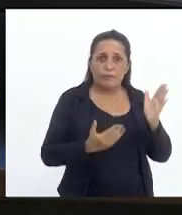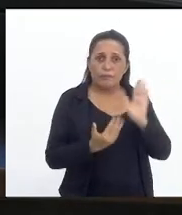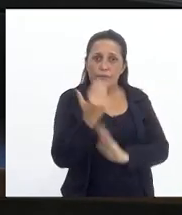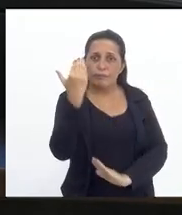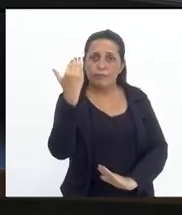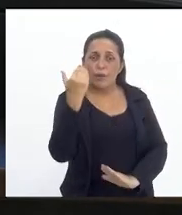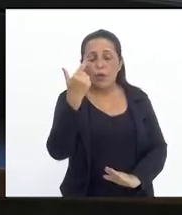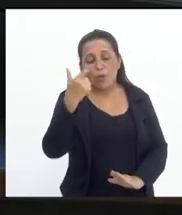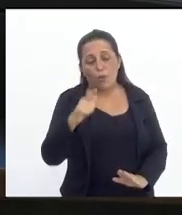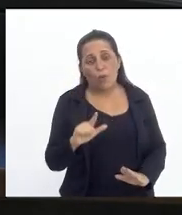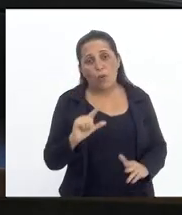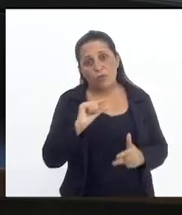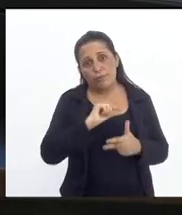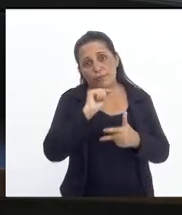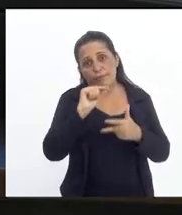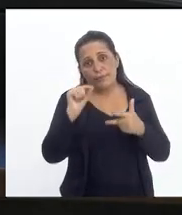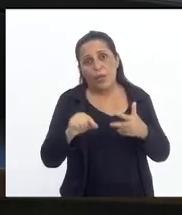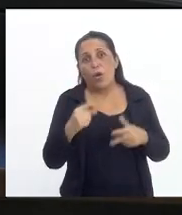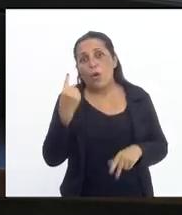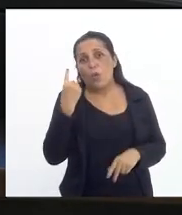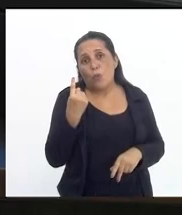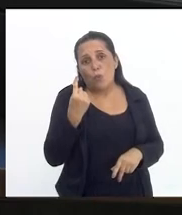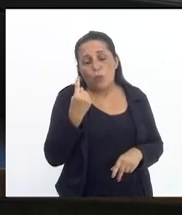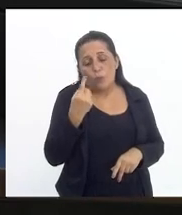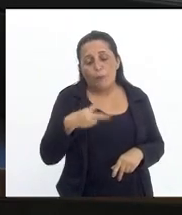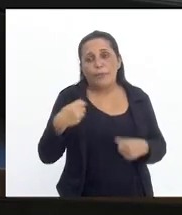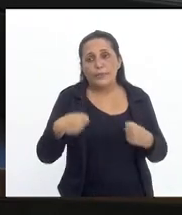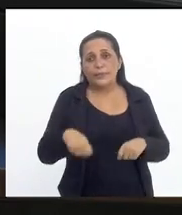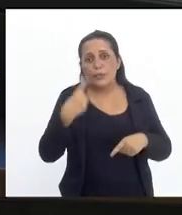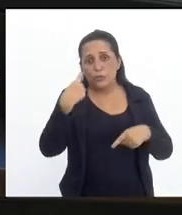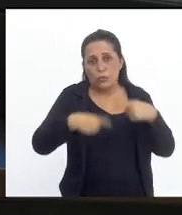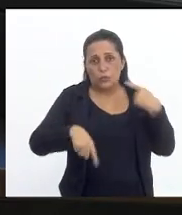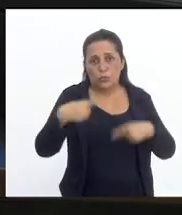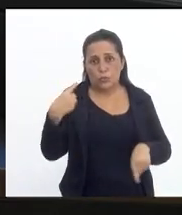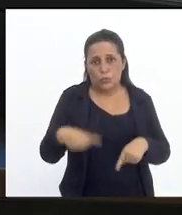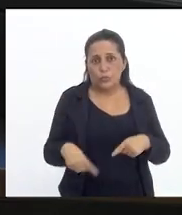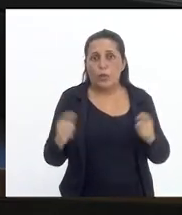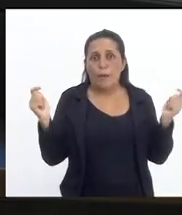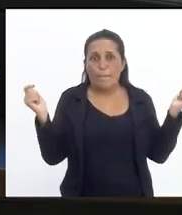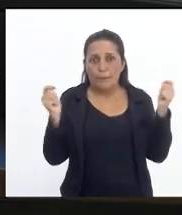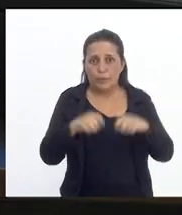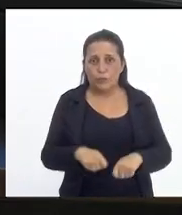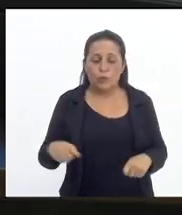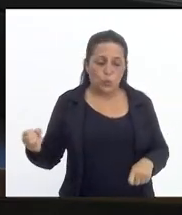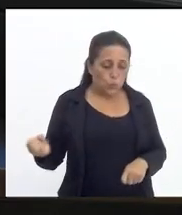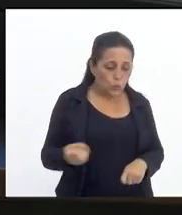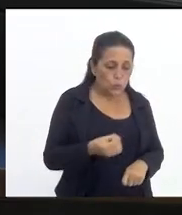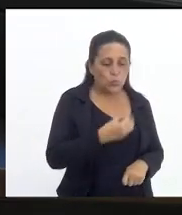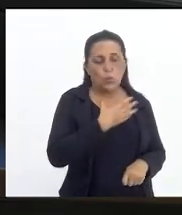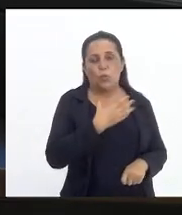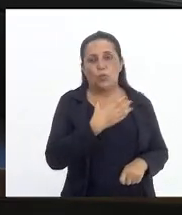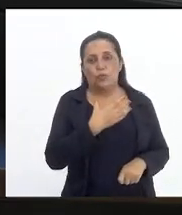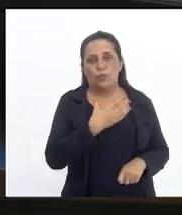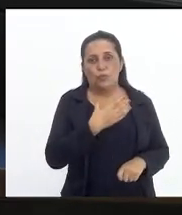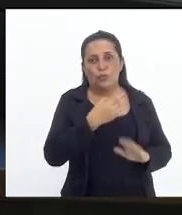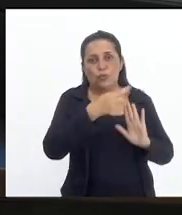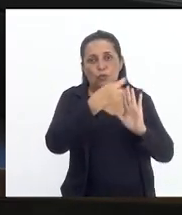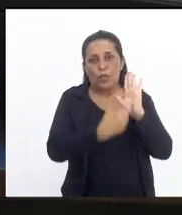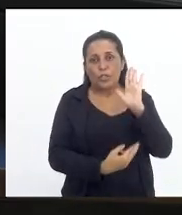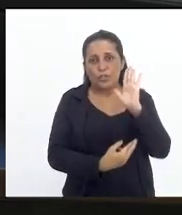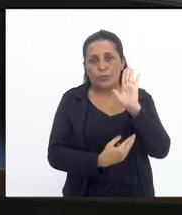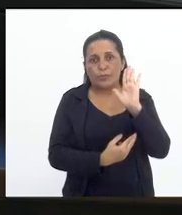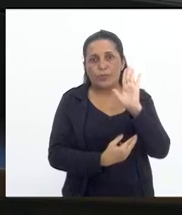Tem um desses dois tem que ser discutido o que seria possível no novo regime ser extinto a